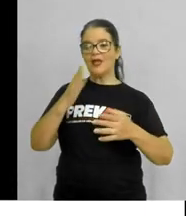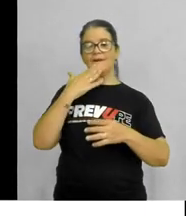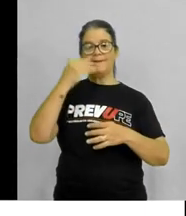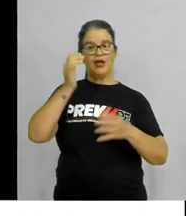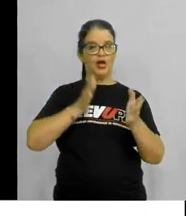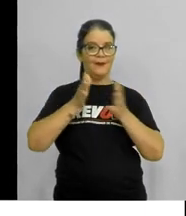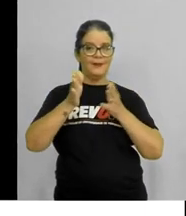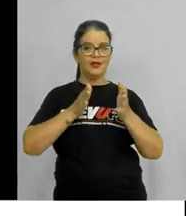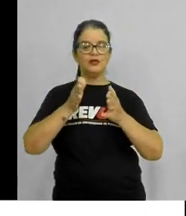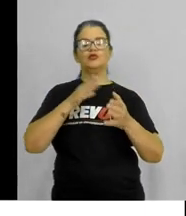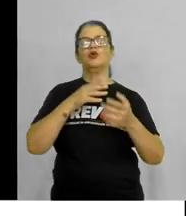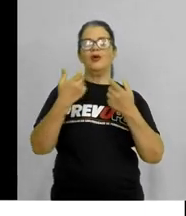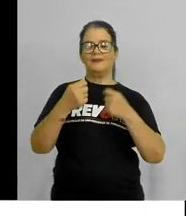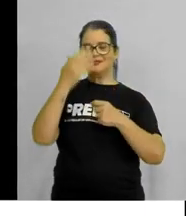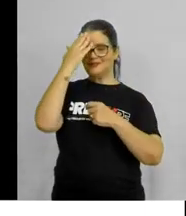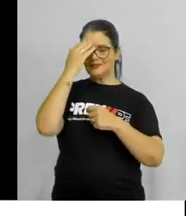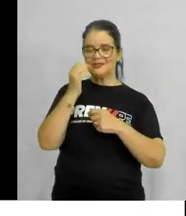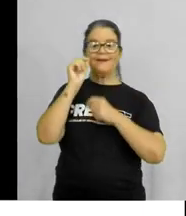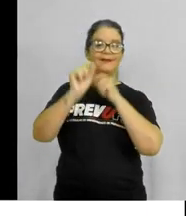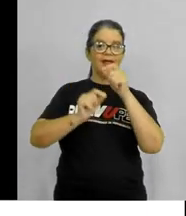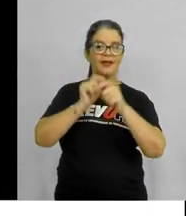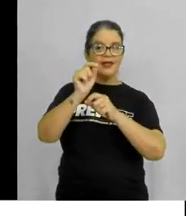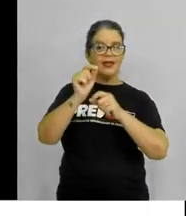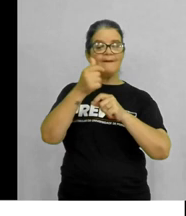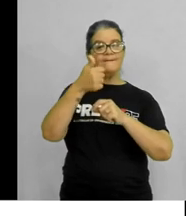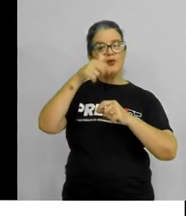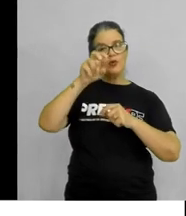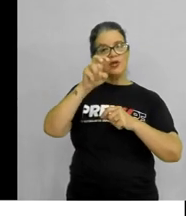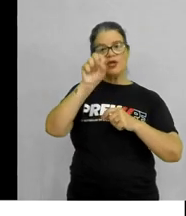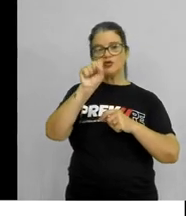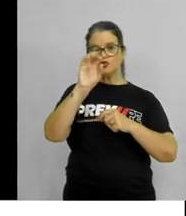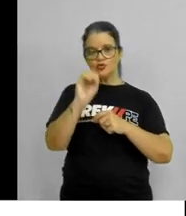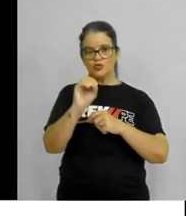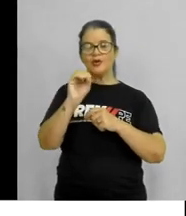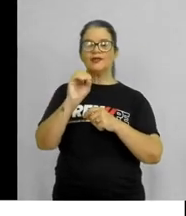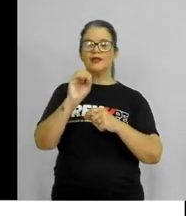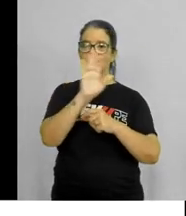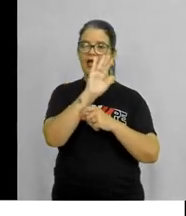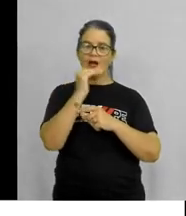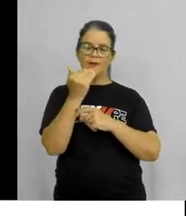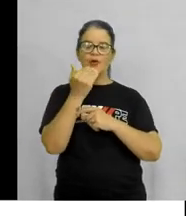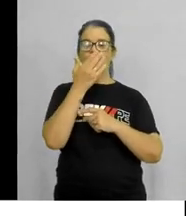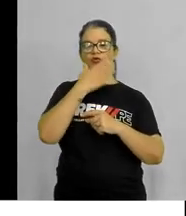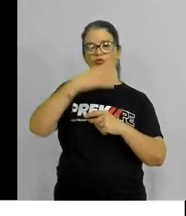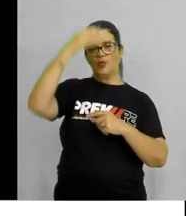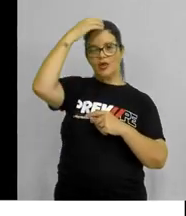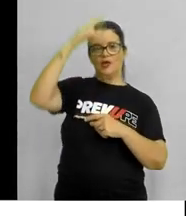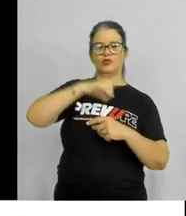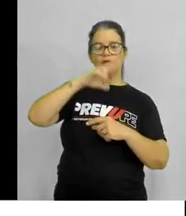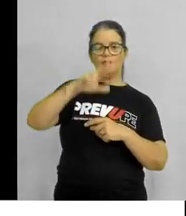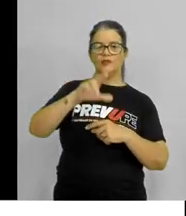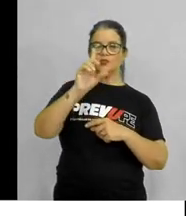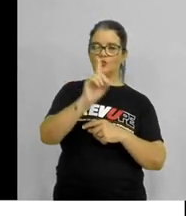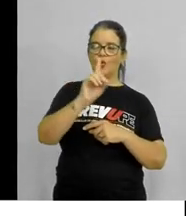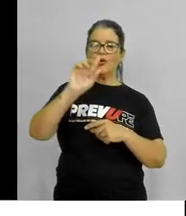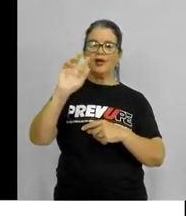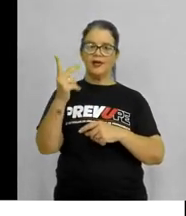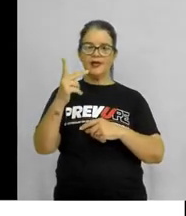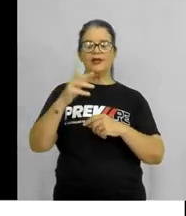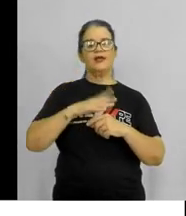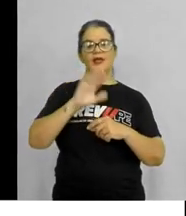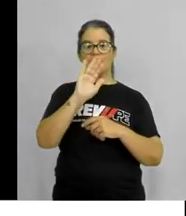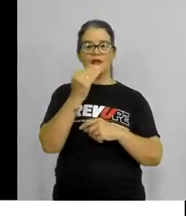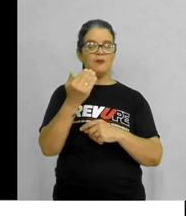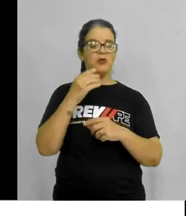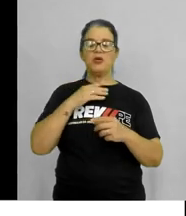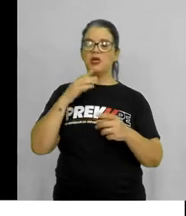ess perodo saber que em 1580 a morte do Rei de Portugal Dom Henrique que